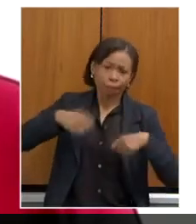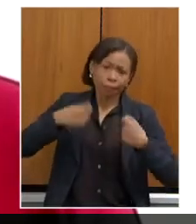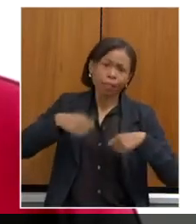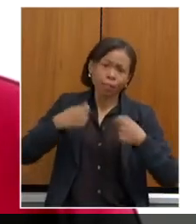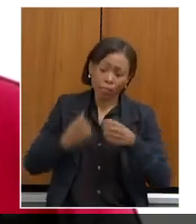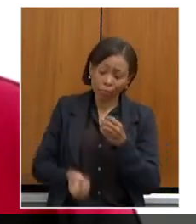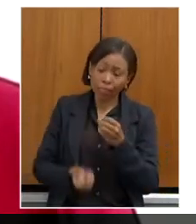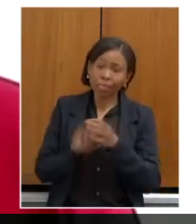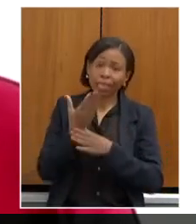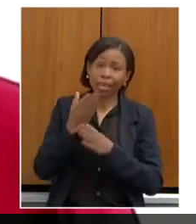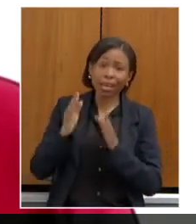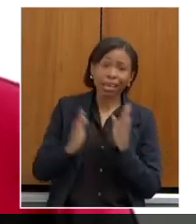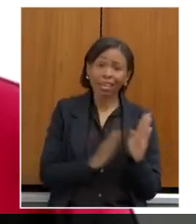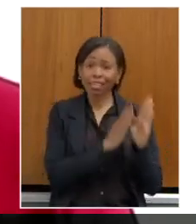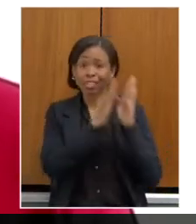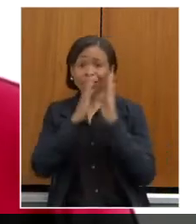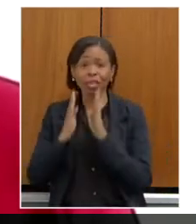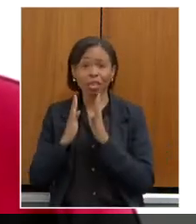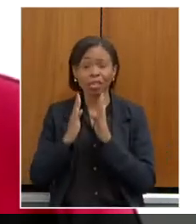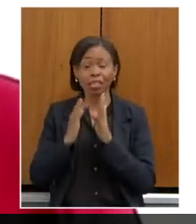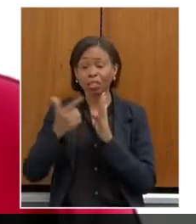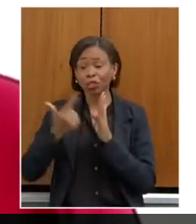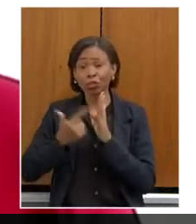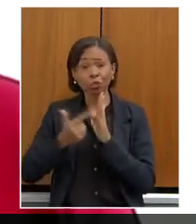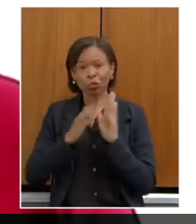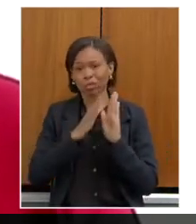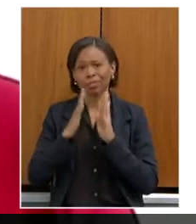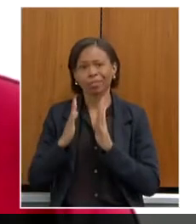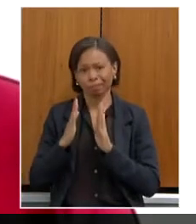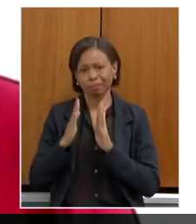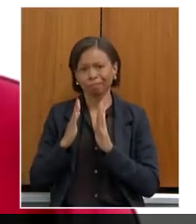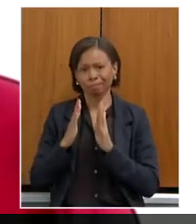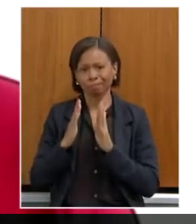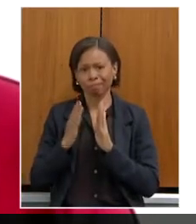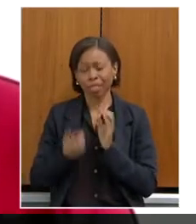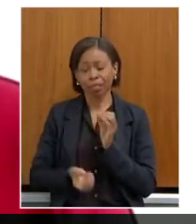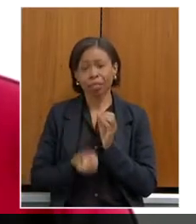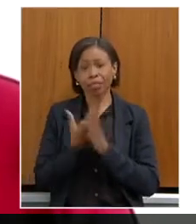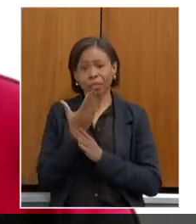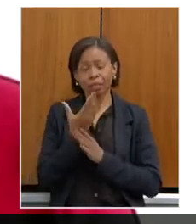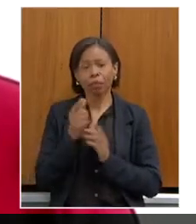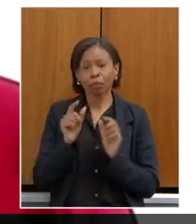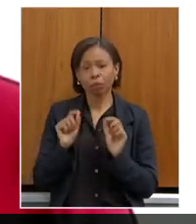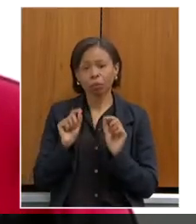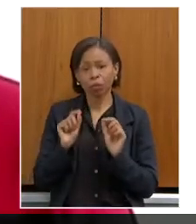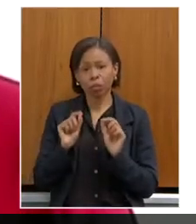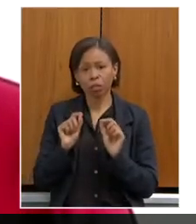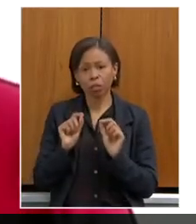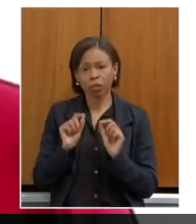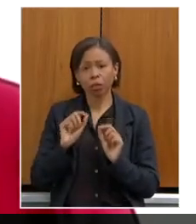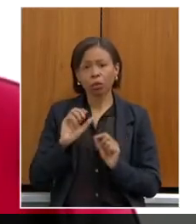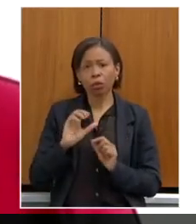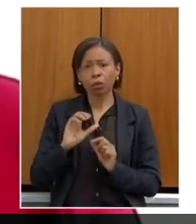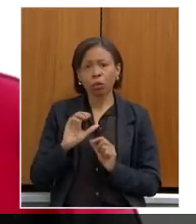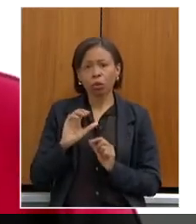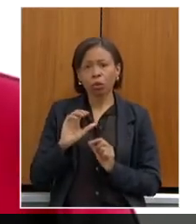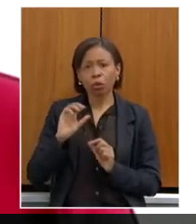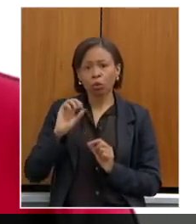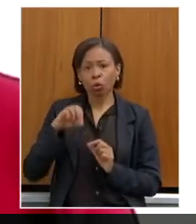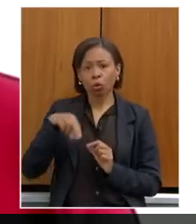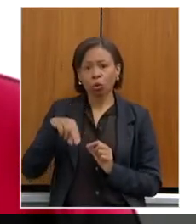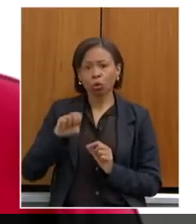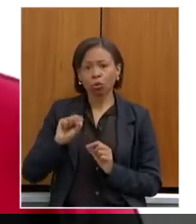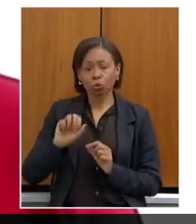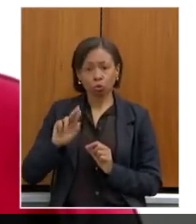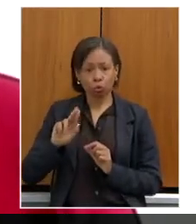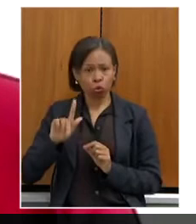da segunda etapa ou seja a implantação através dos consulhos e eu gostaria de